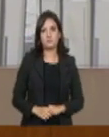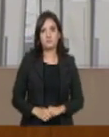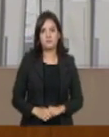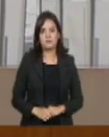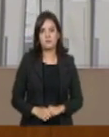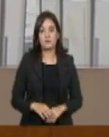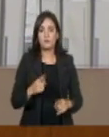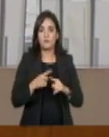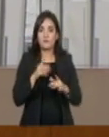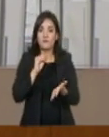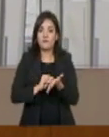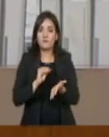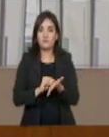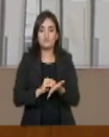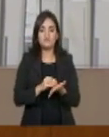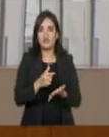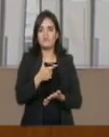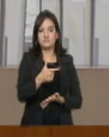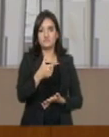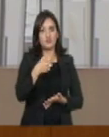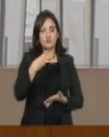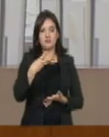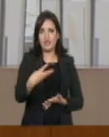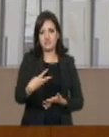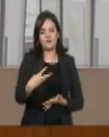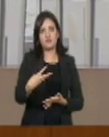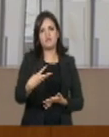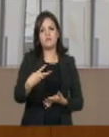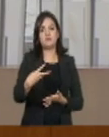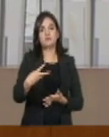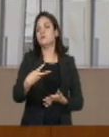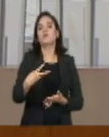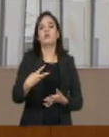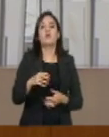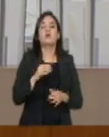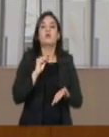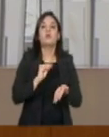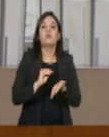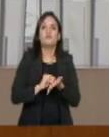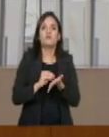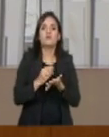volta de 23 horas, faltando uma hora, eu dei o despacho.